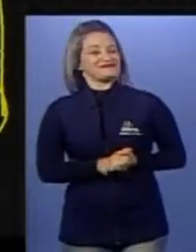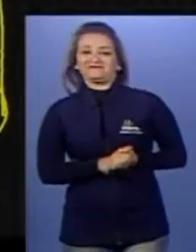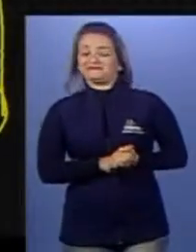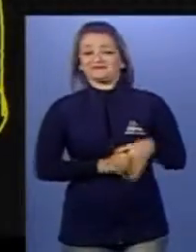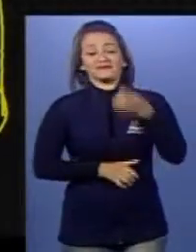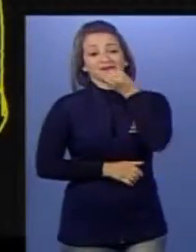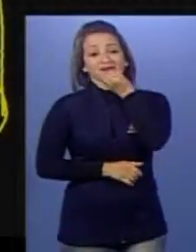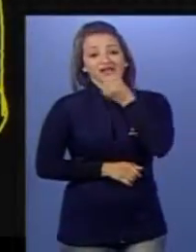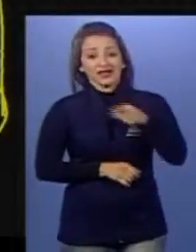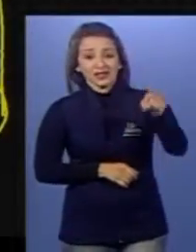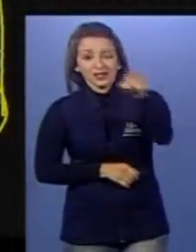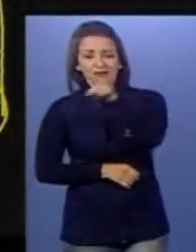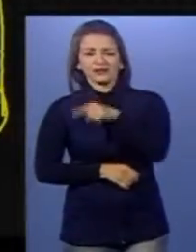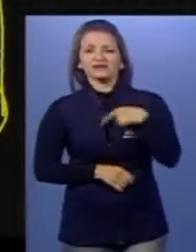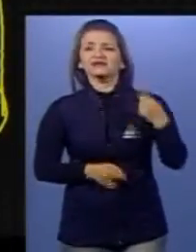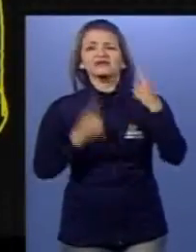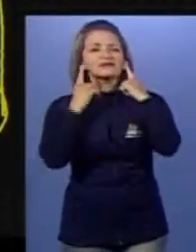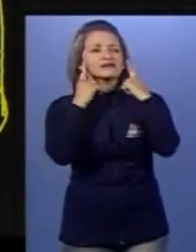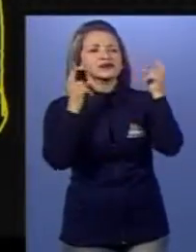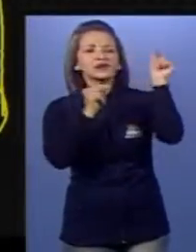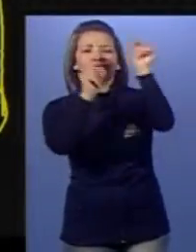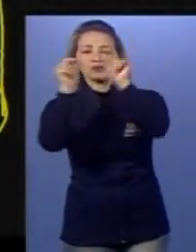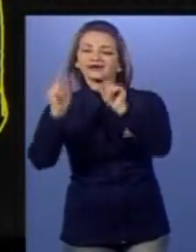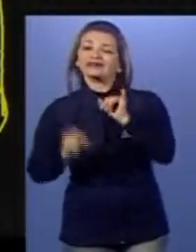luta do outro lado